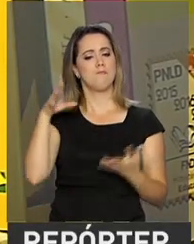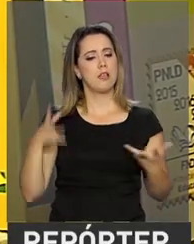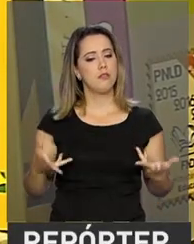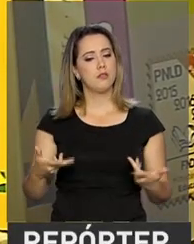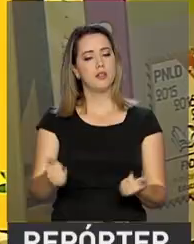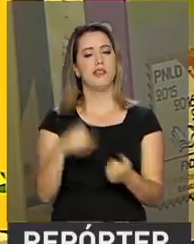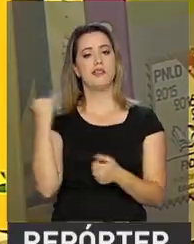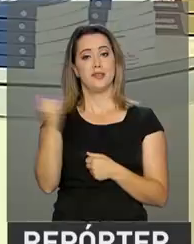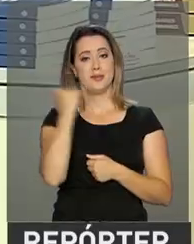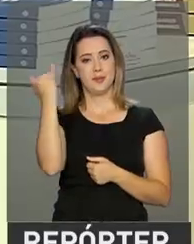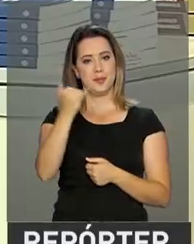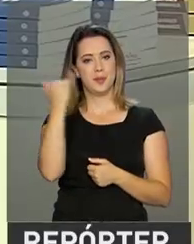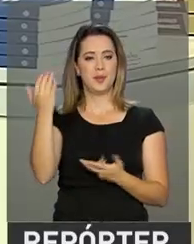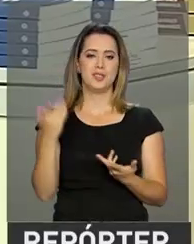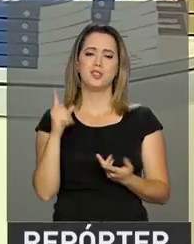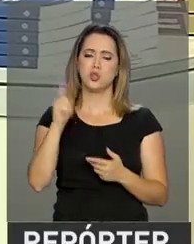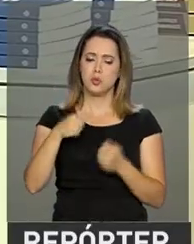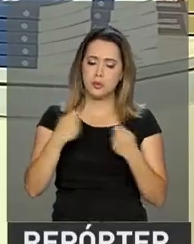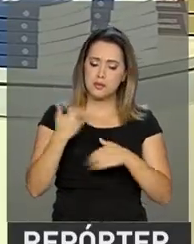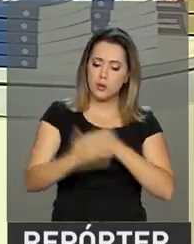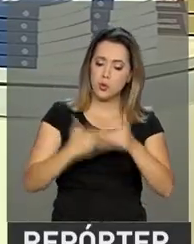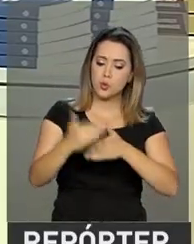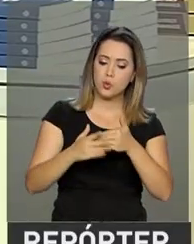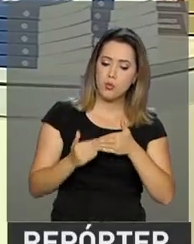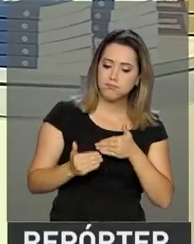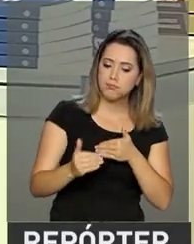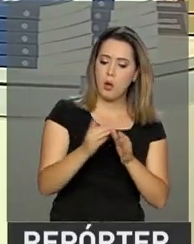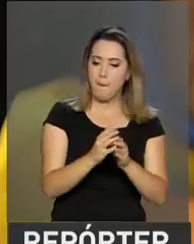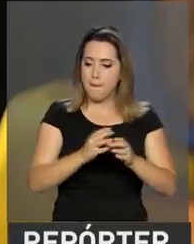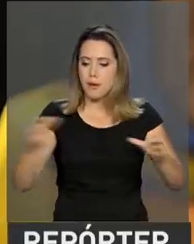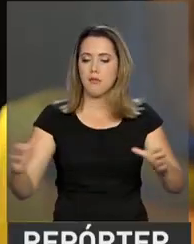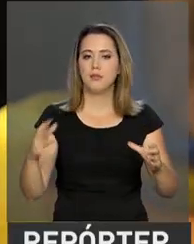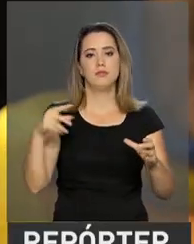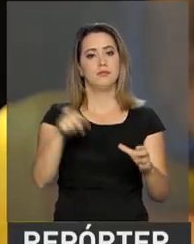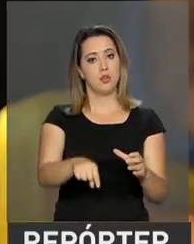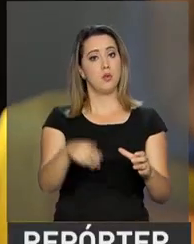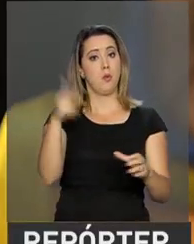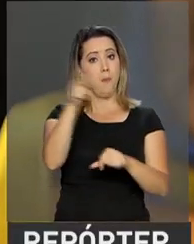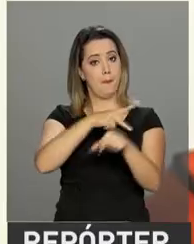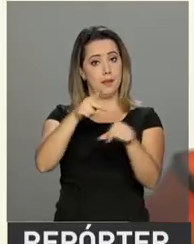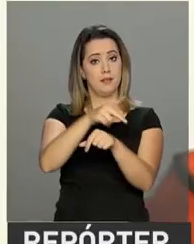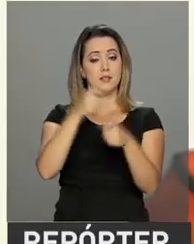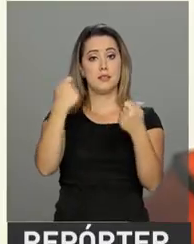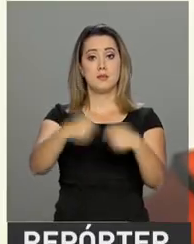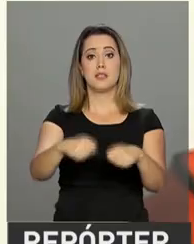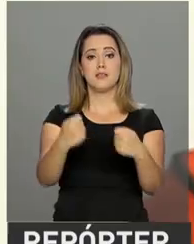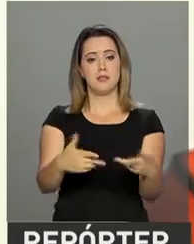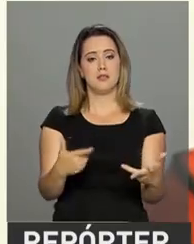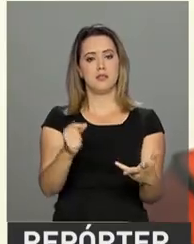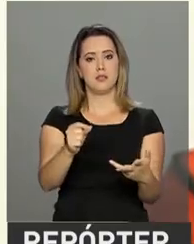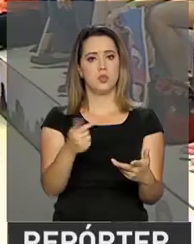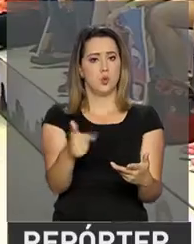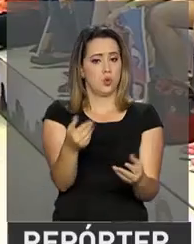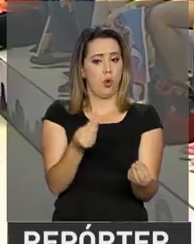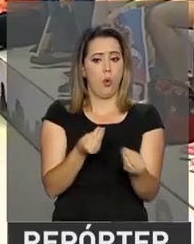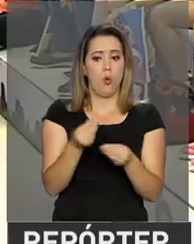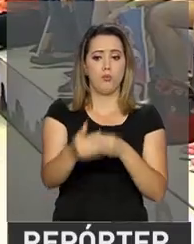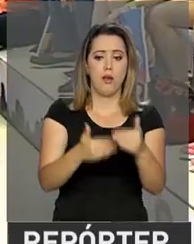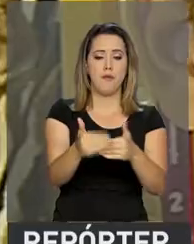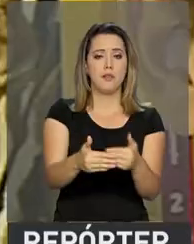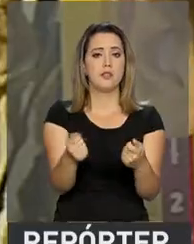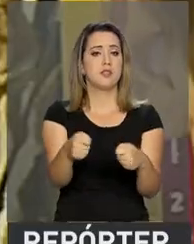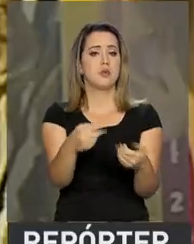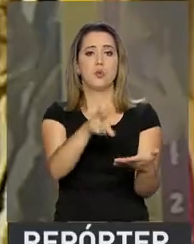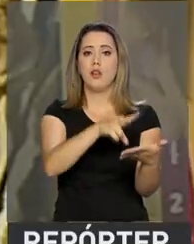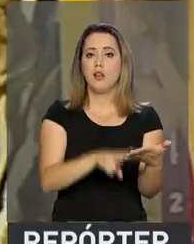e fundamental, que precisa ser continuado, ampliado. É um país não vai para frente sem